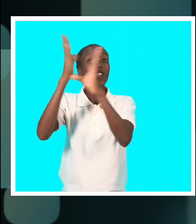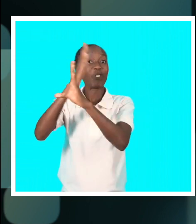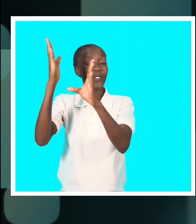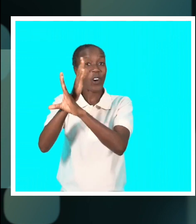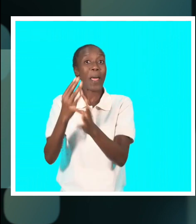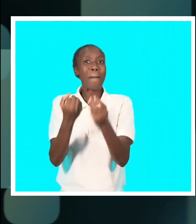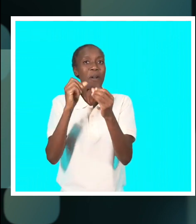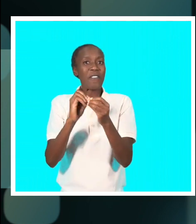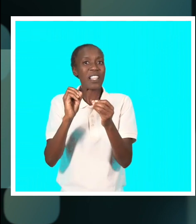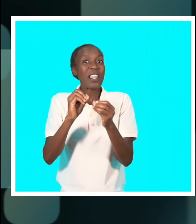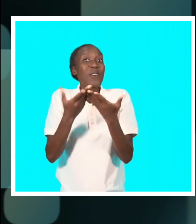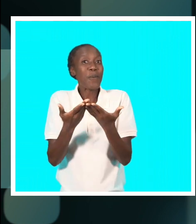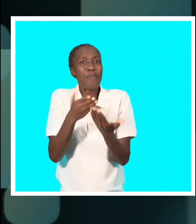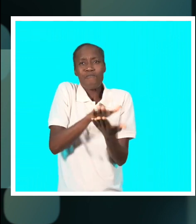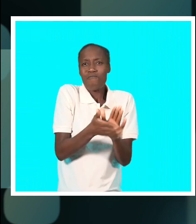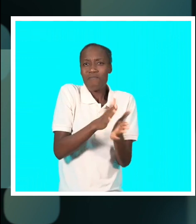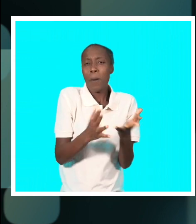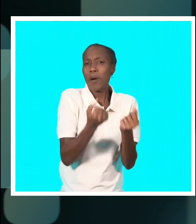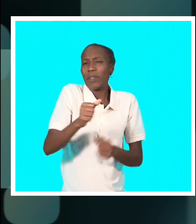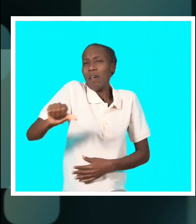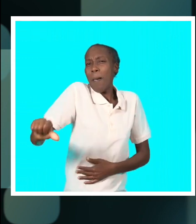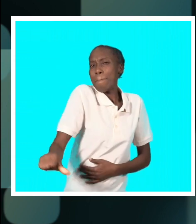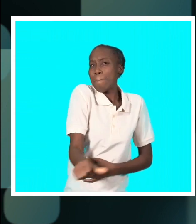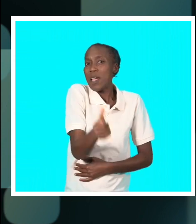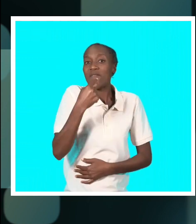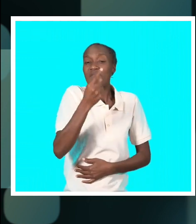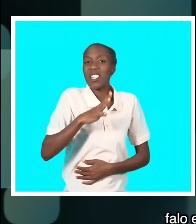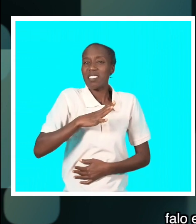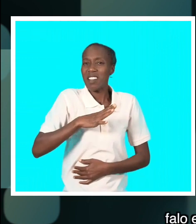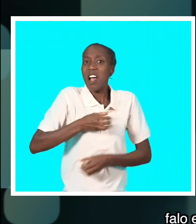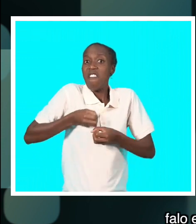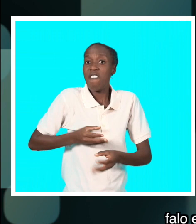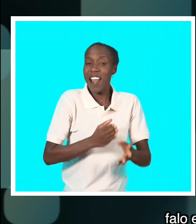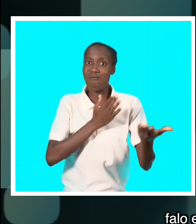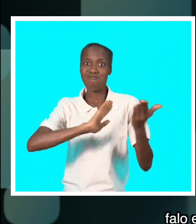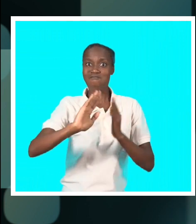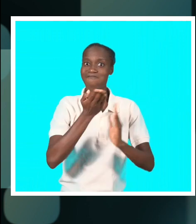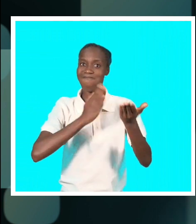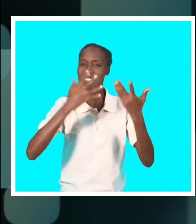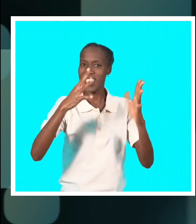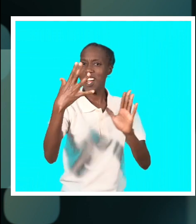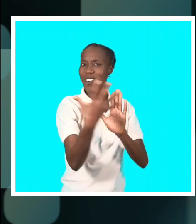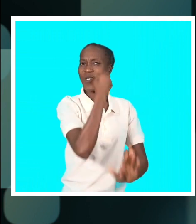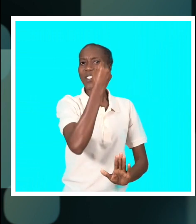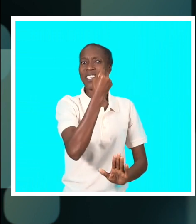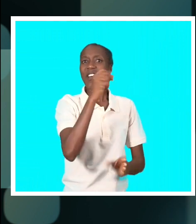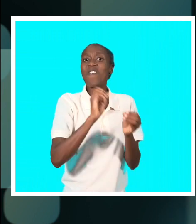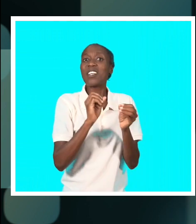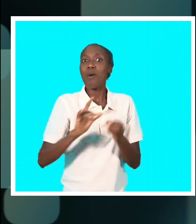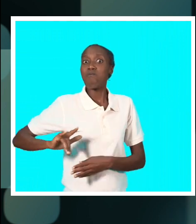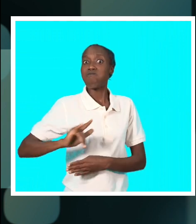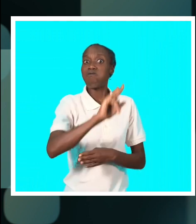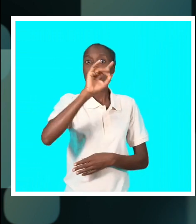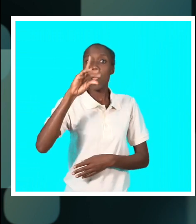país, que é para assegurar que essa prestação, esse desempenho seja melhor. Estou a falar especificamente do Karatek. Conseguiu ir a